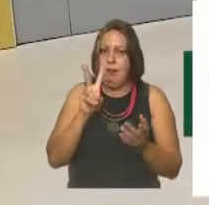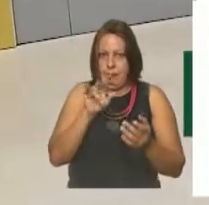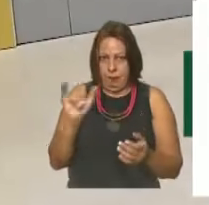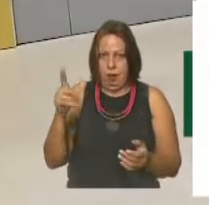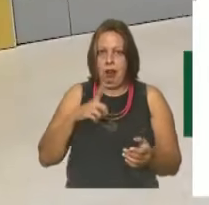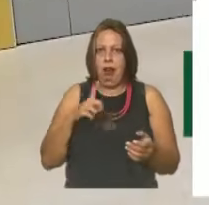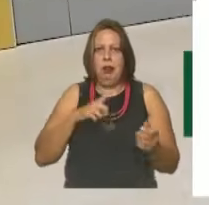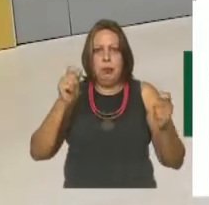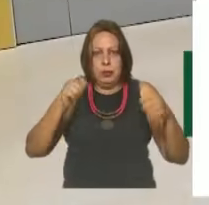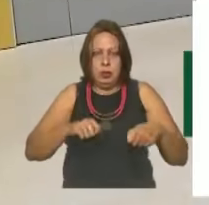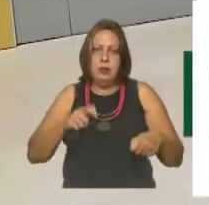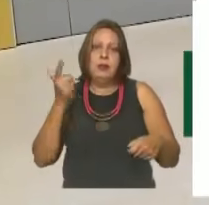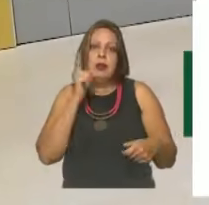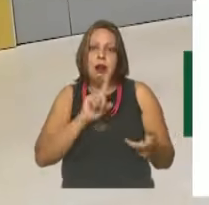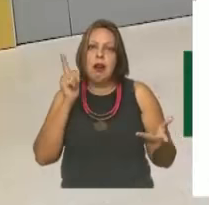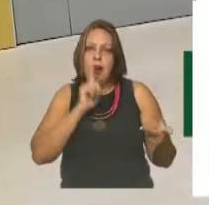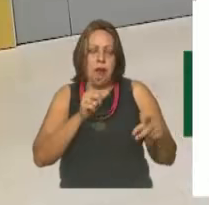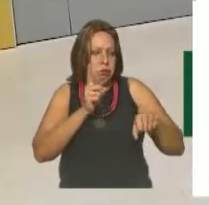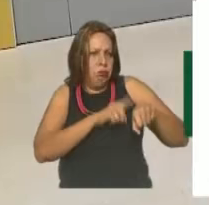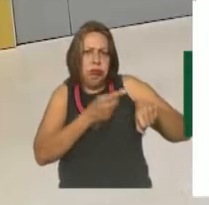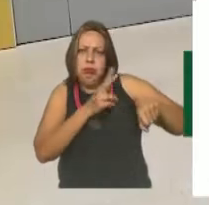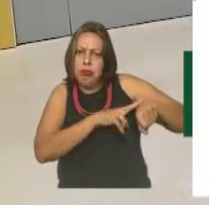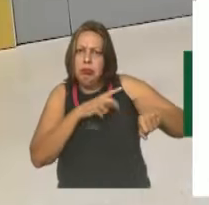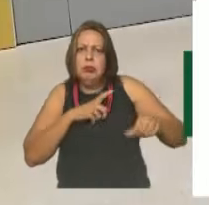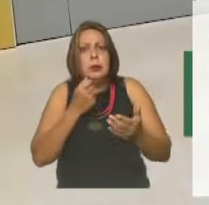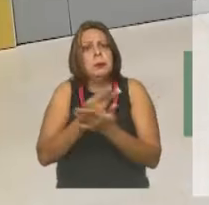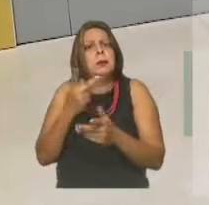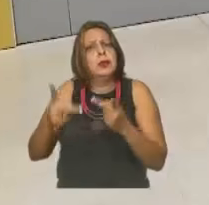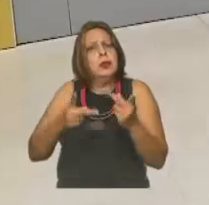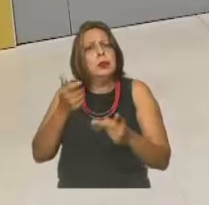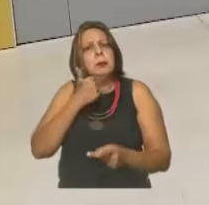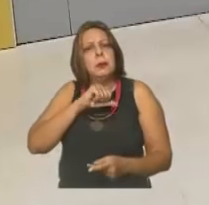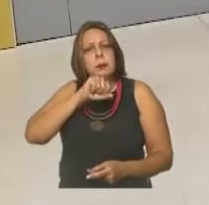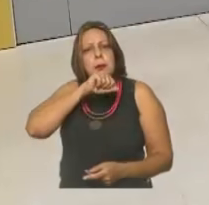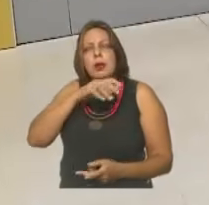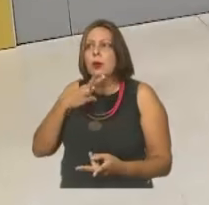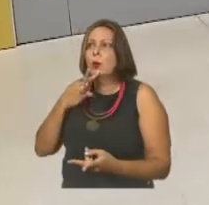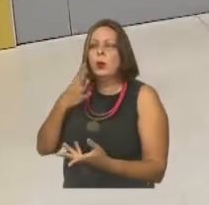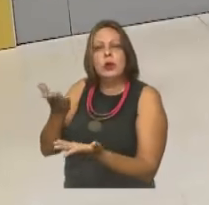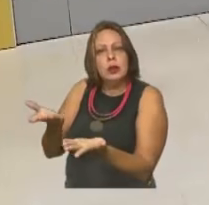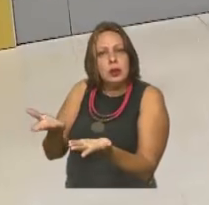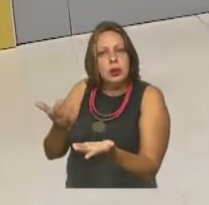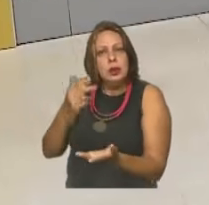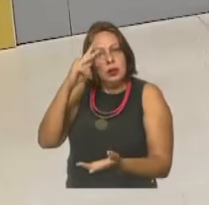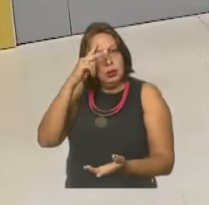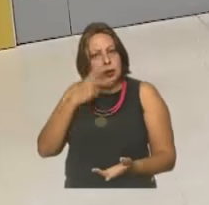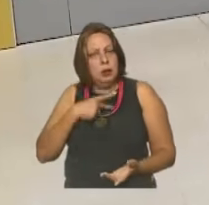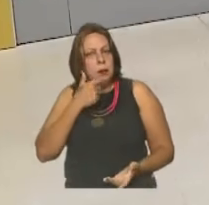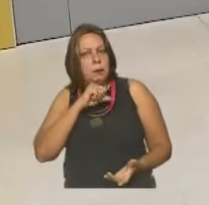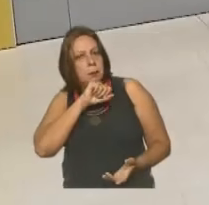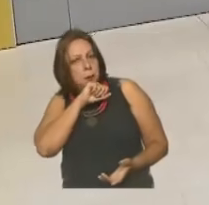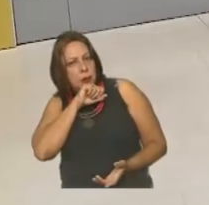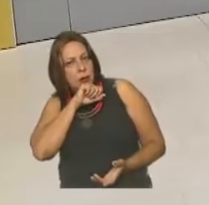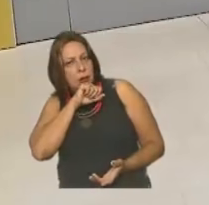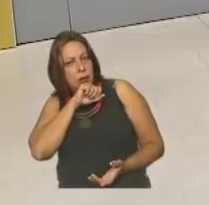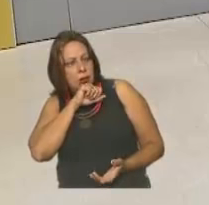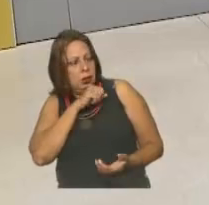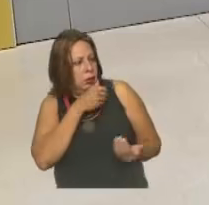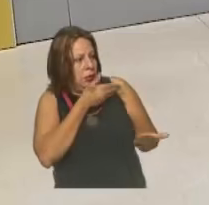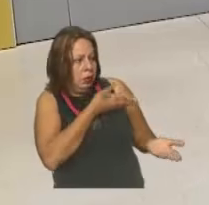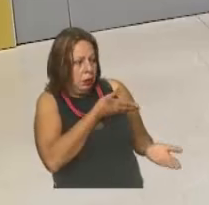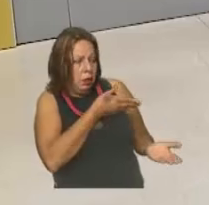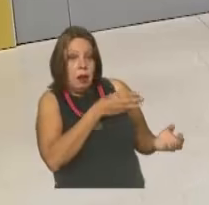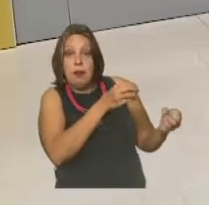chance, muito mais chance de você ganhar. Presenteie a mamãe que você conhece, a sua mamãe, a mamãe, né, do seu lado aí,